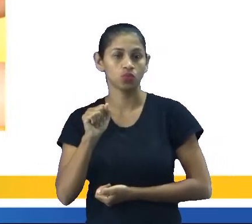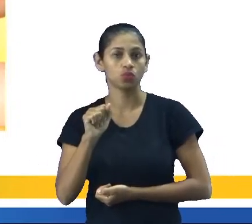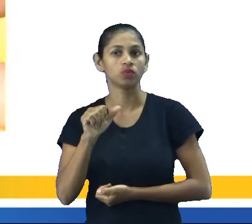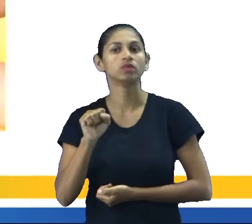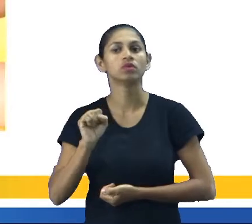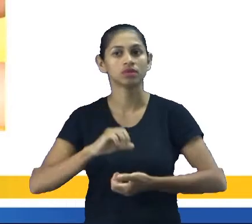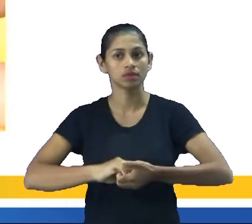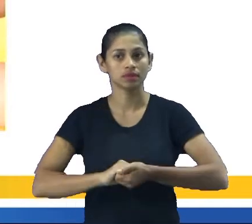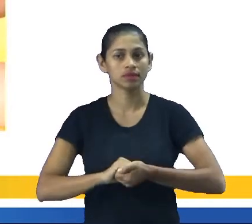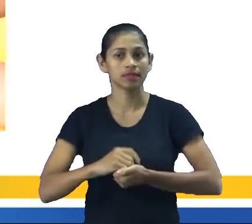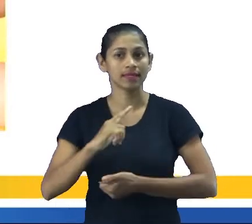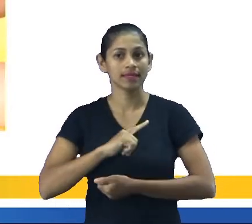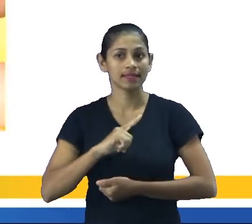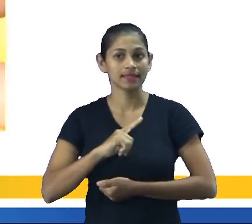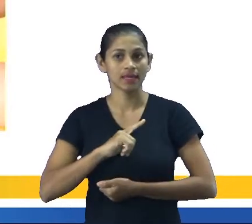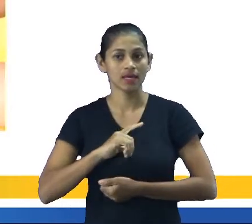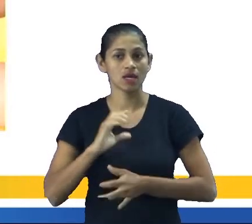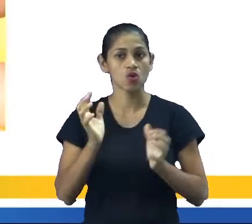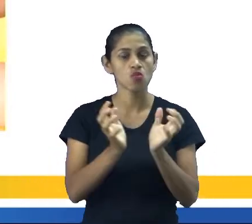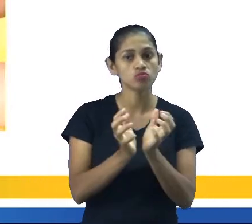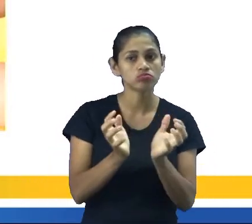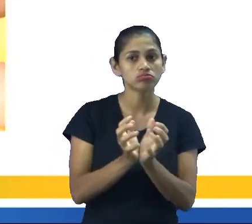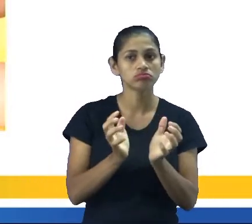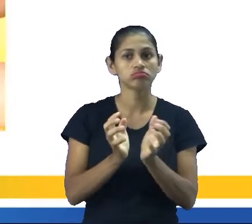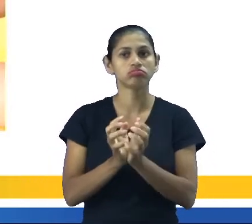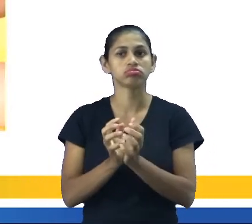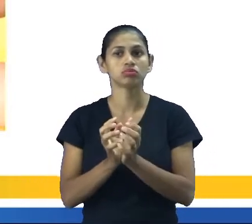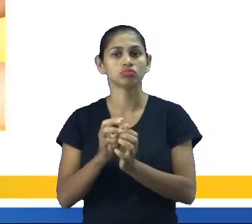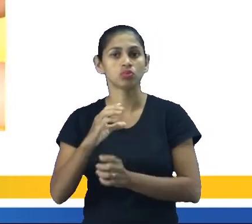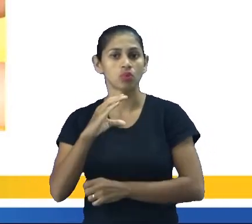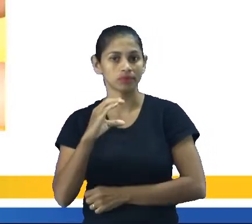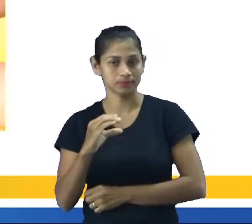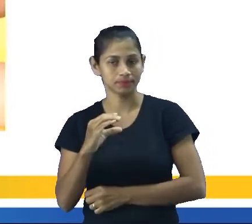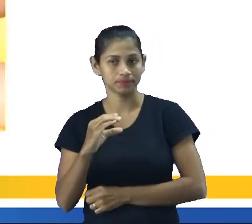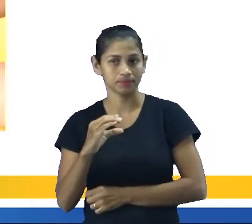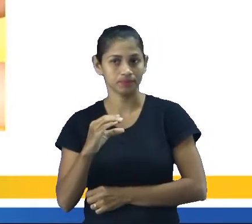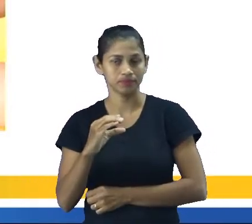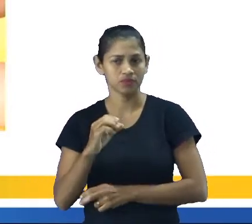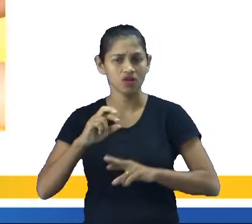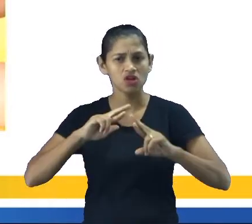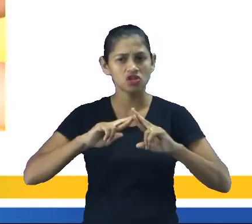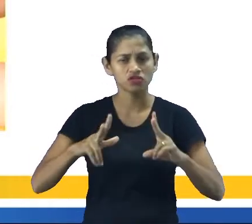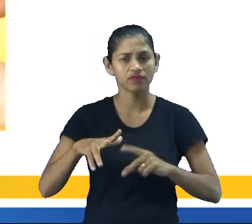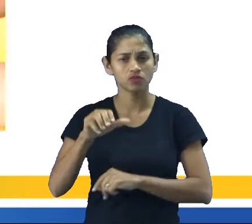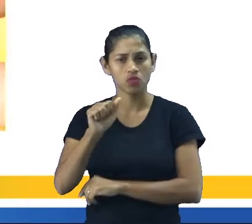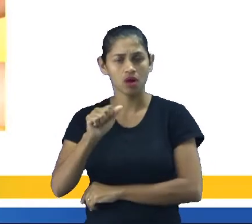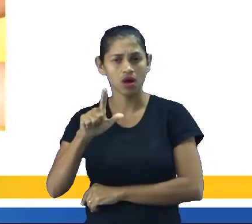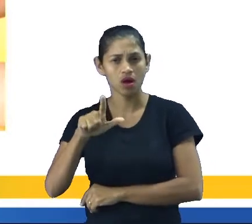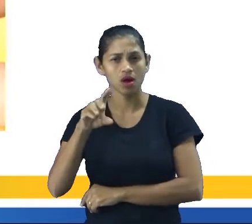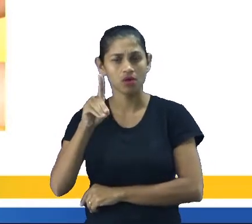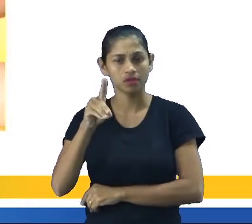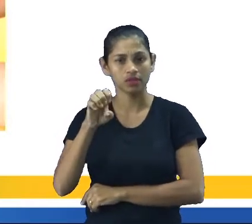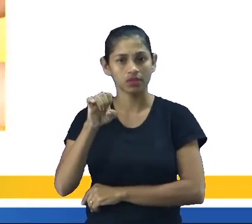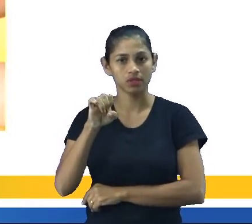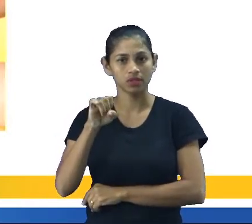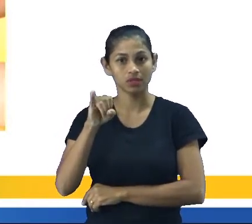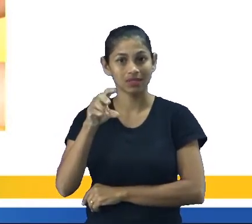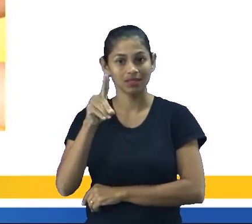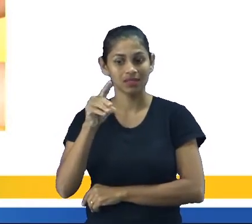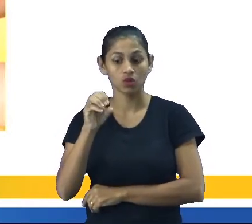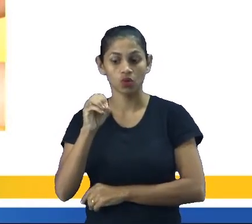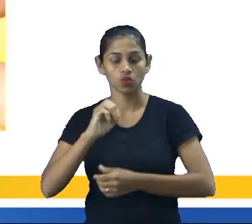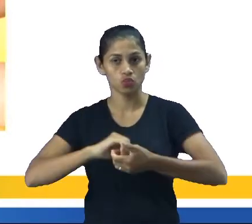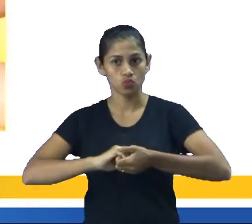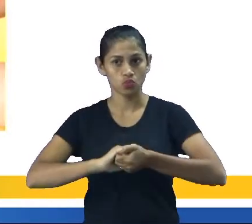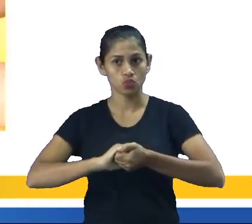o grupo carbonila entre átomos de carbono. Então, diferente do aldeído, que era ligado a um radical e